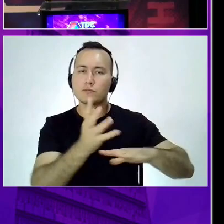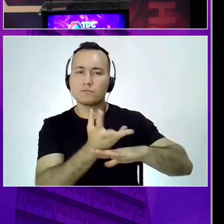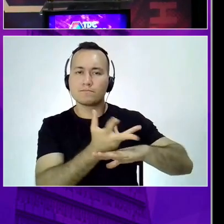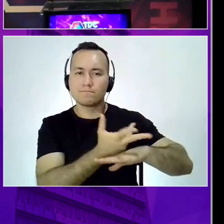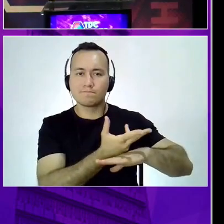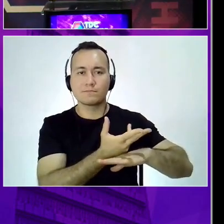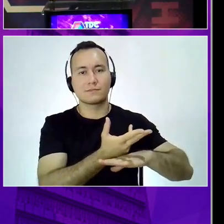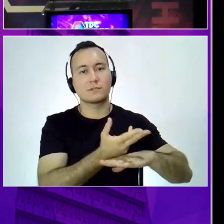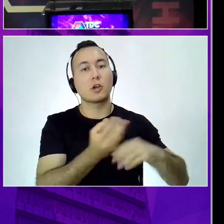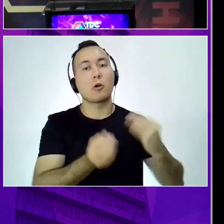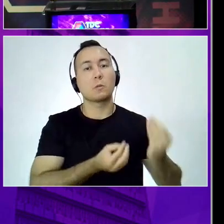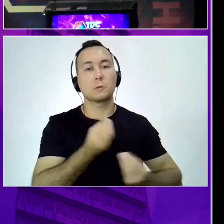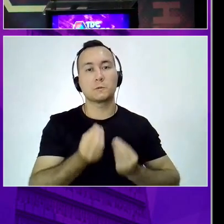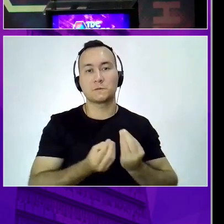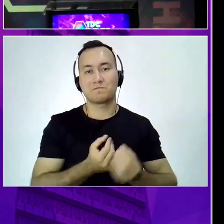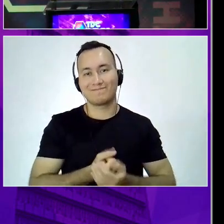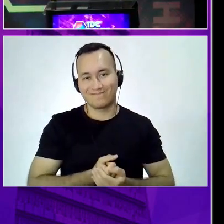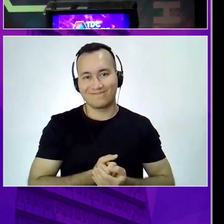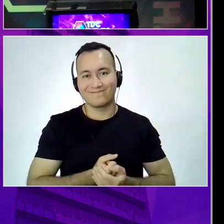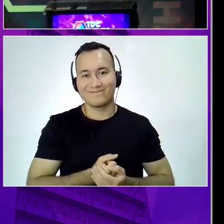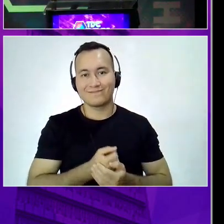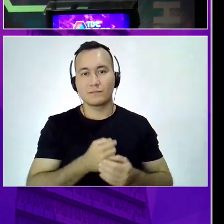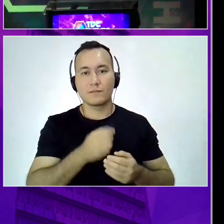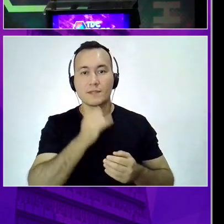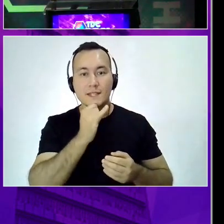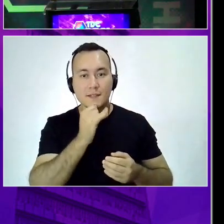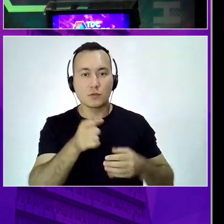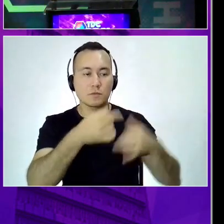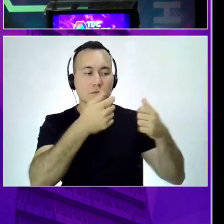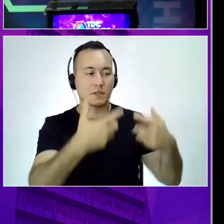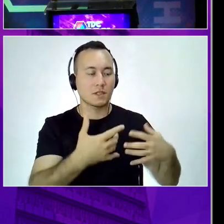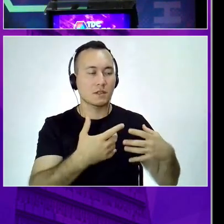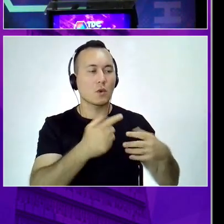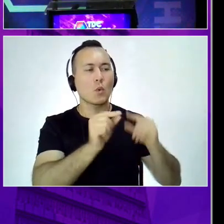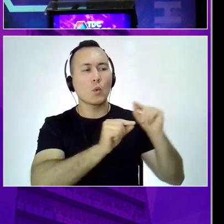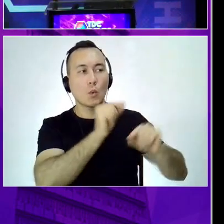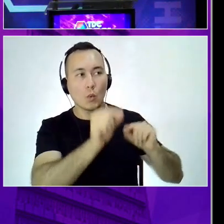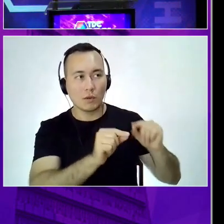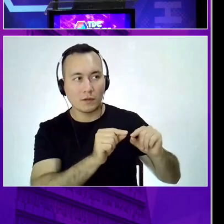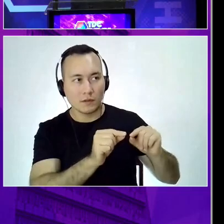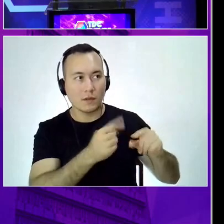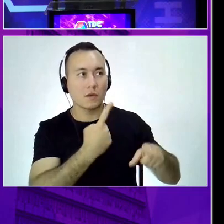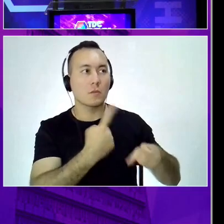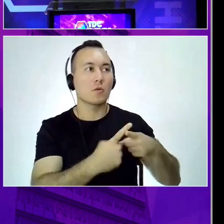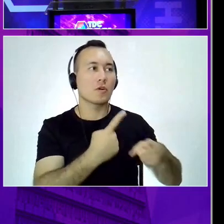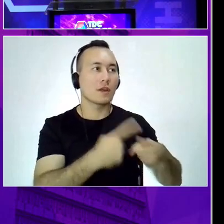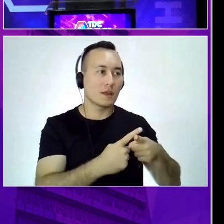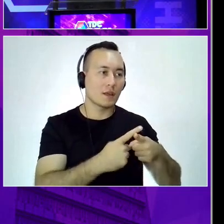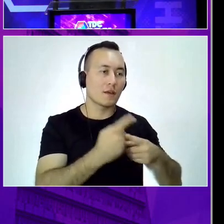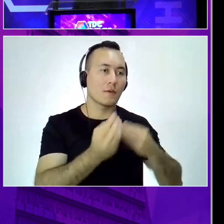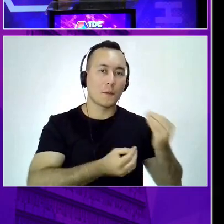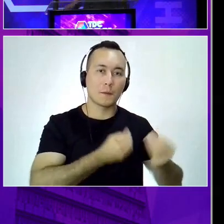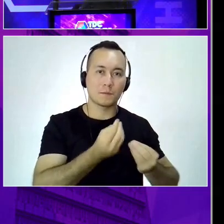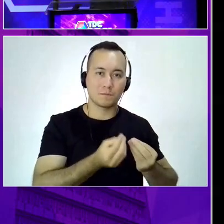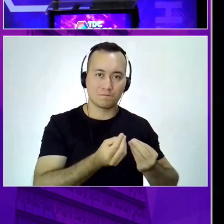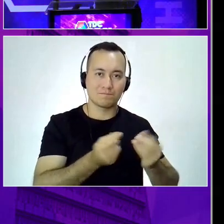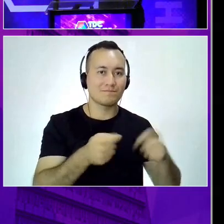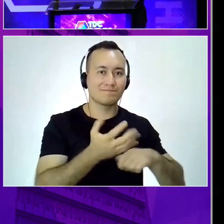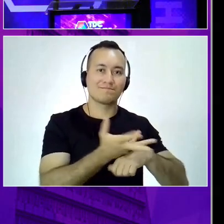porquê não tem razão, não tem motivo, assim, não tem lógica, mas é um motivo porque alguém talvez prometeu ali,